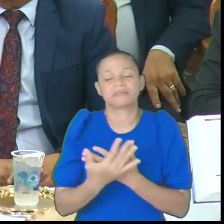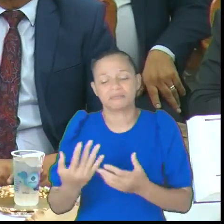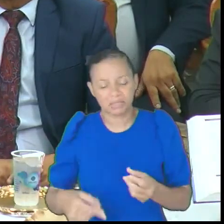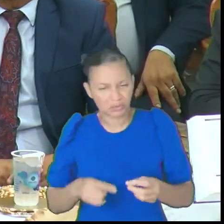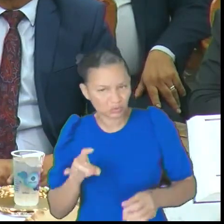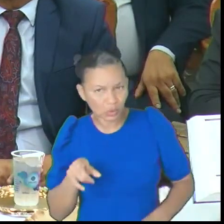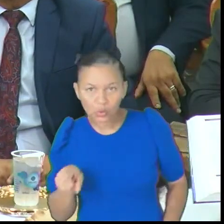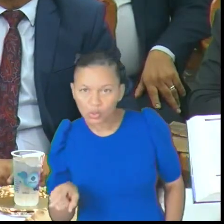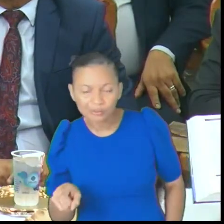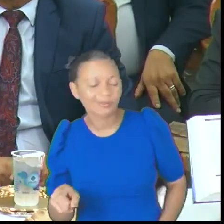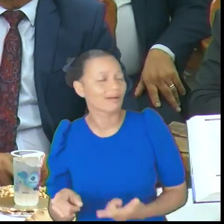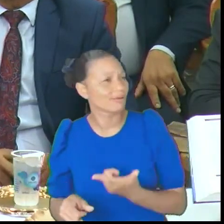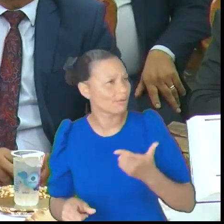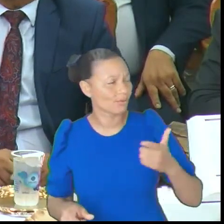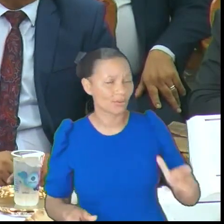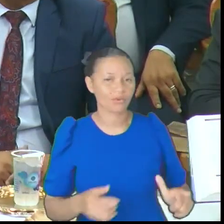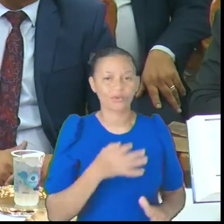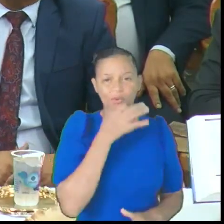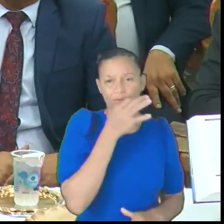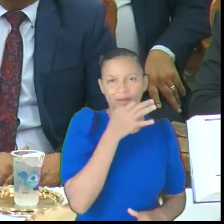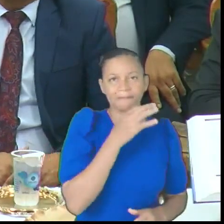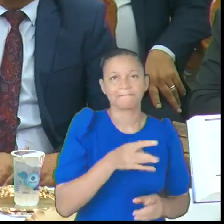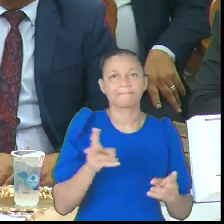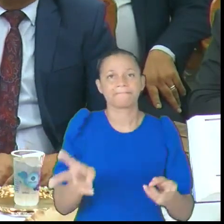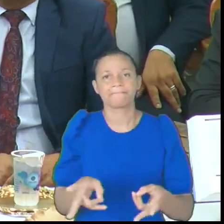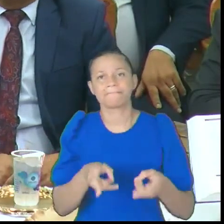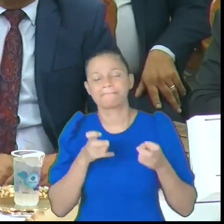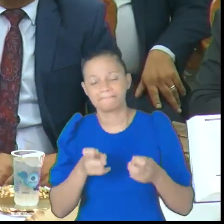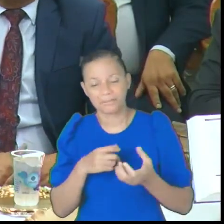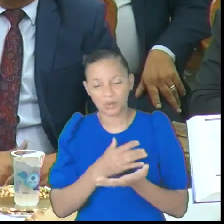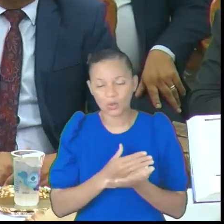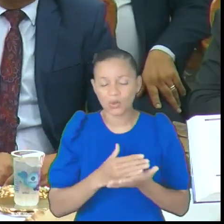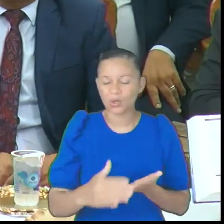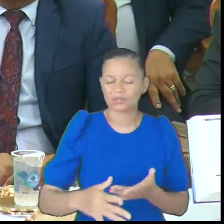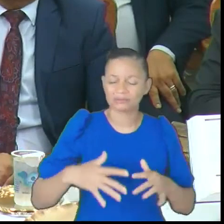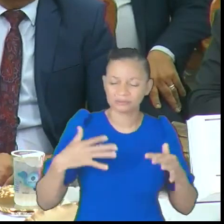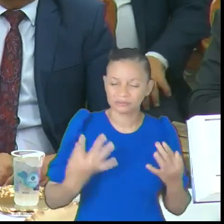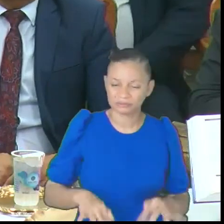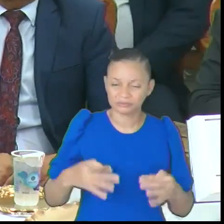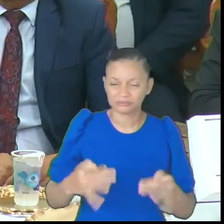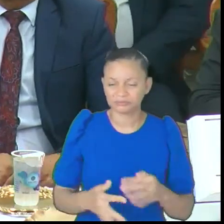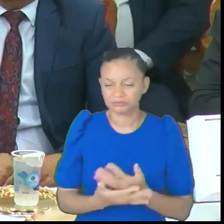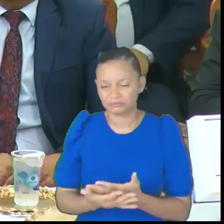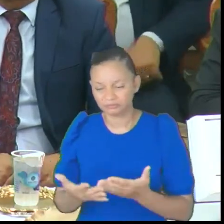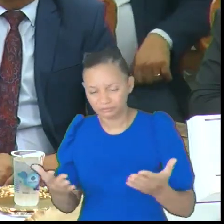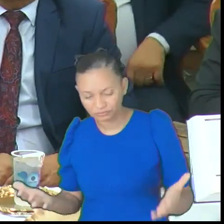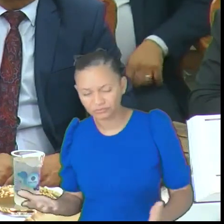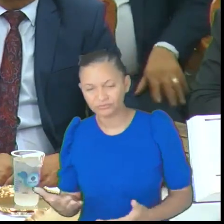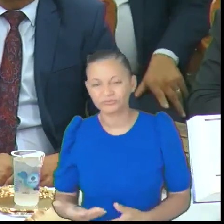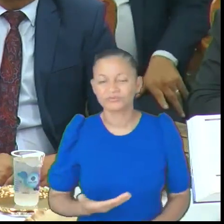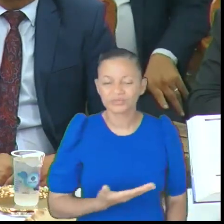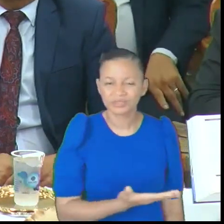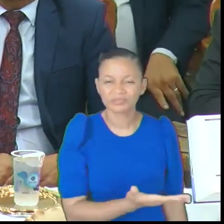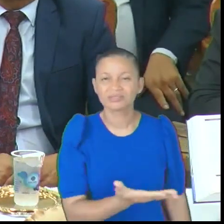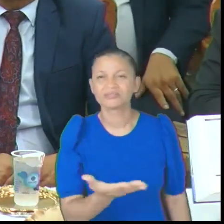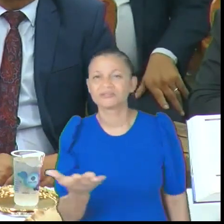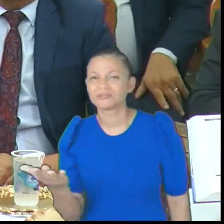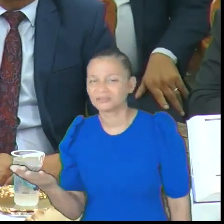ponto, há um outro ponto que nós percebemos na mensagem do princípio das dores, ele dizendo: e vos